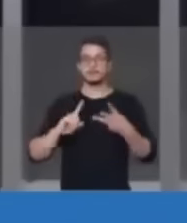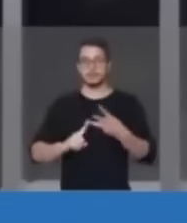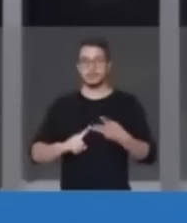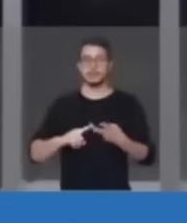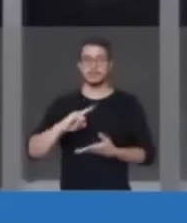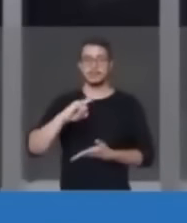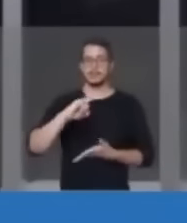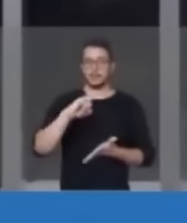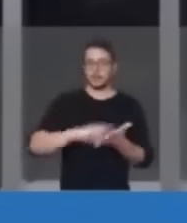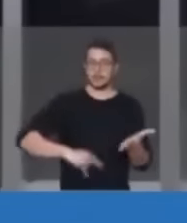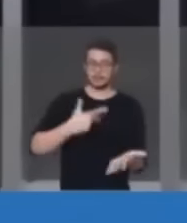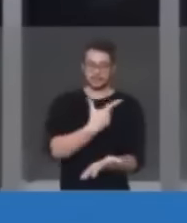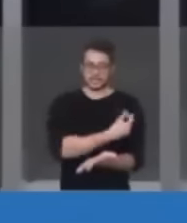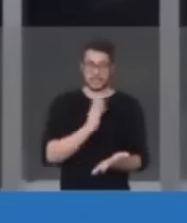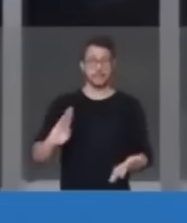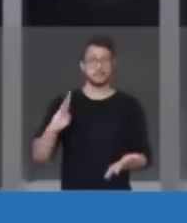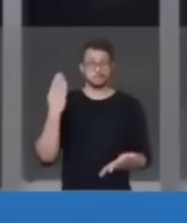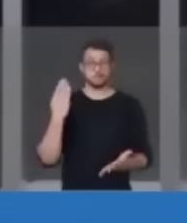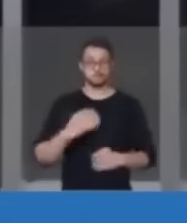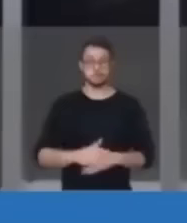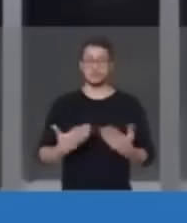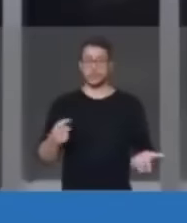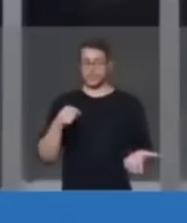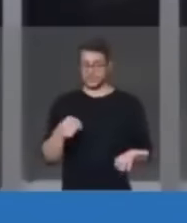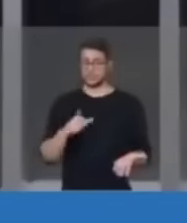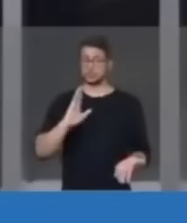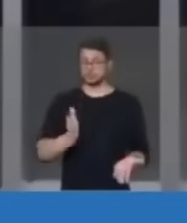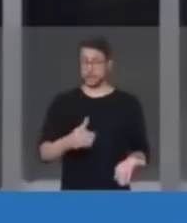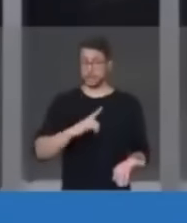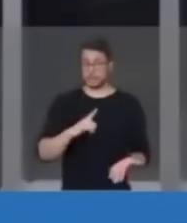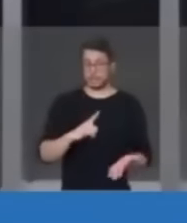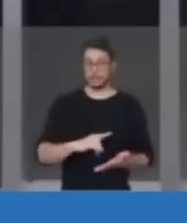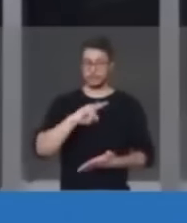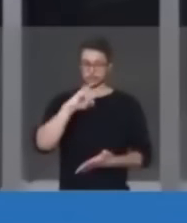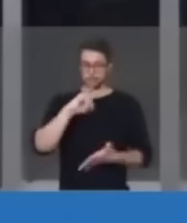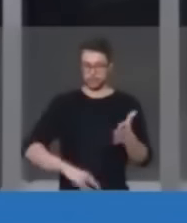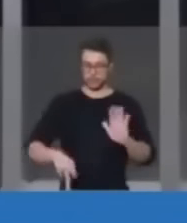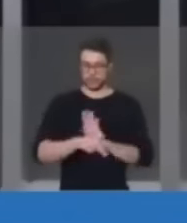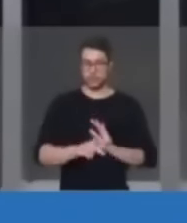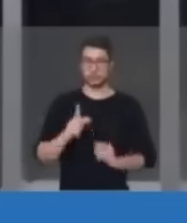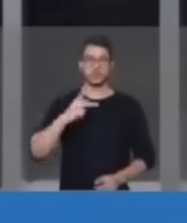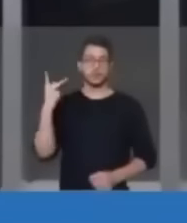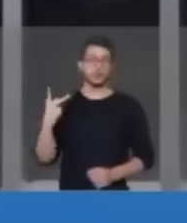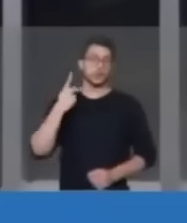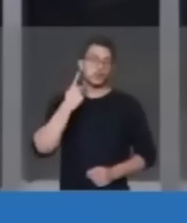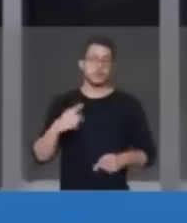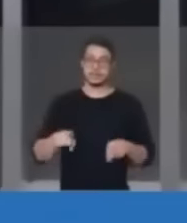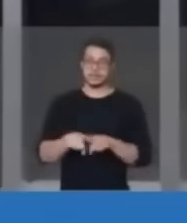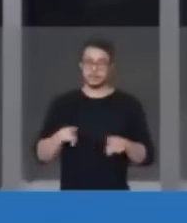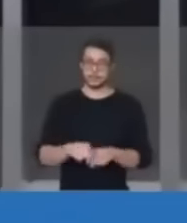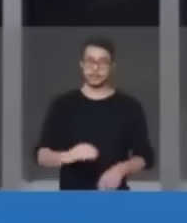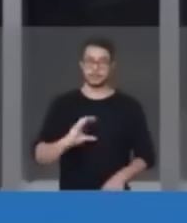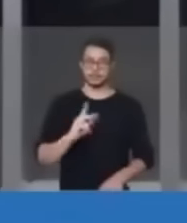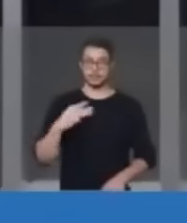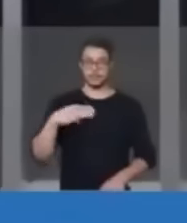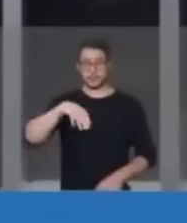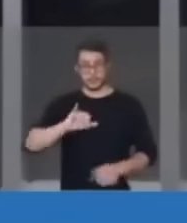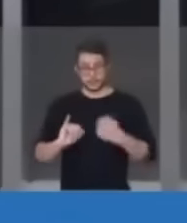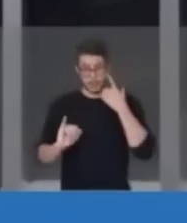como sabemos e também no relatório da cpmi desta casa que ironicamente foi uma cpmi constituída a pedido do